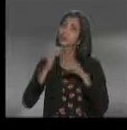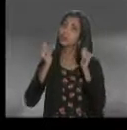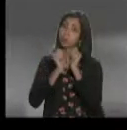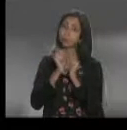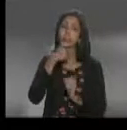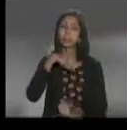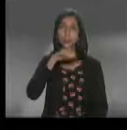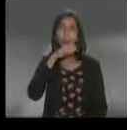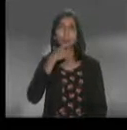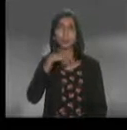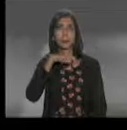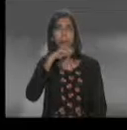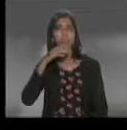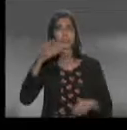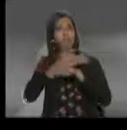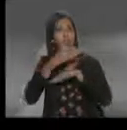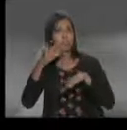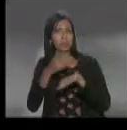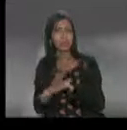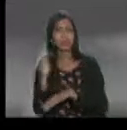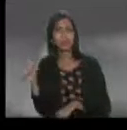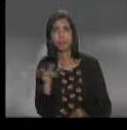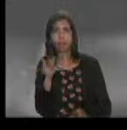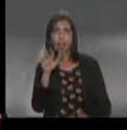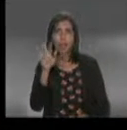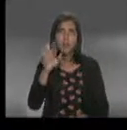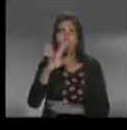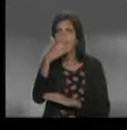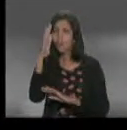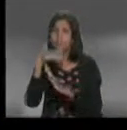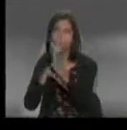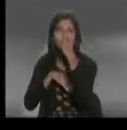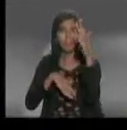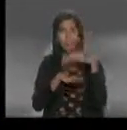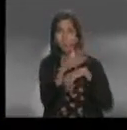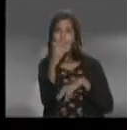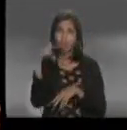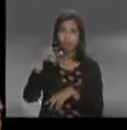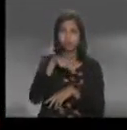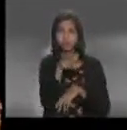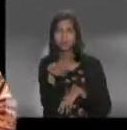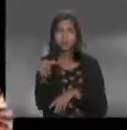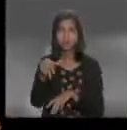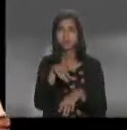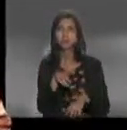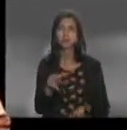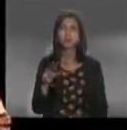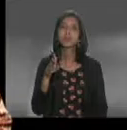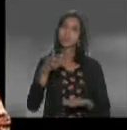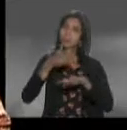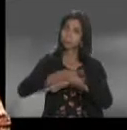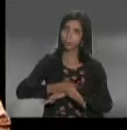meus pais. A gente subia o Morro Dona Marta pelo meio da floresta ainda, né? No meio da mata que tem lá.